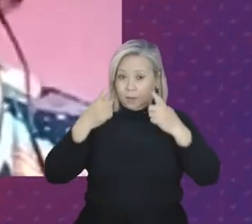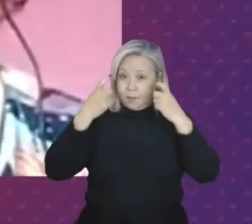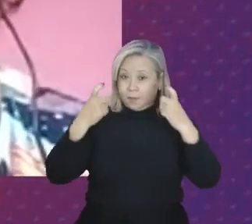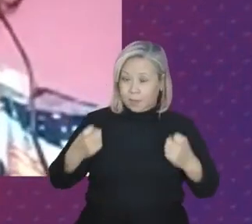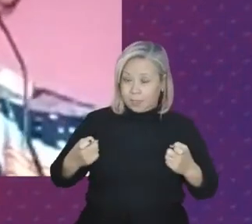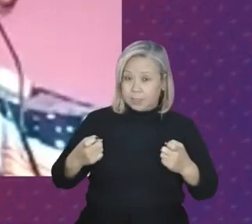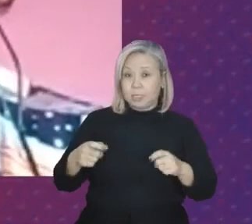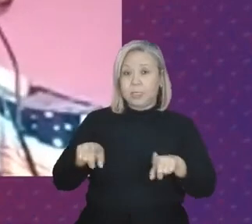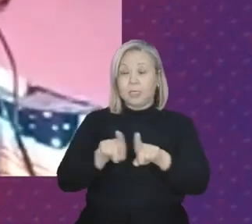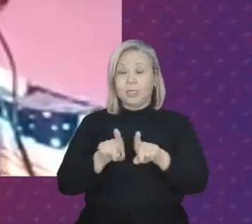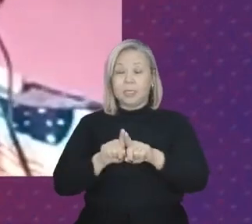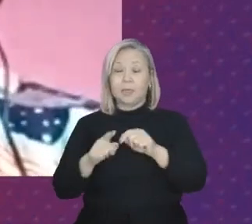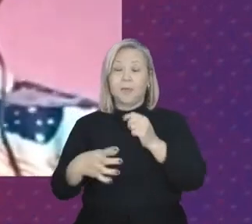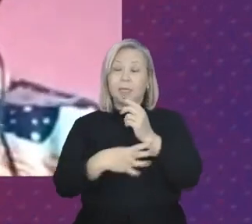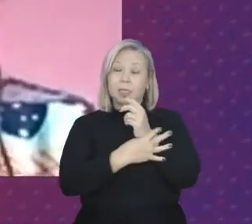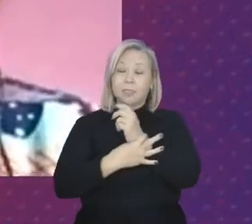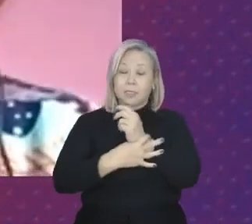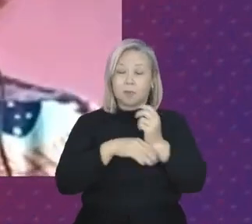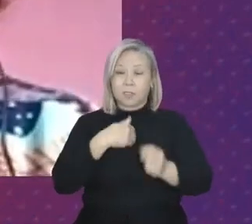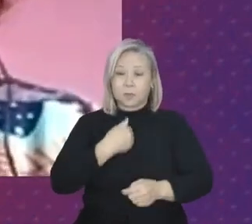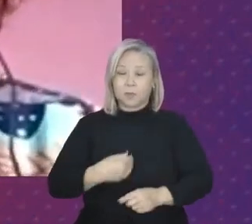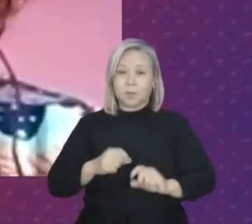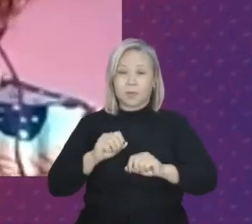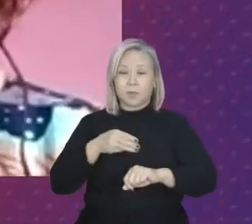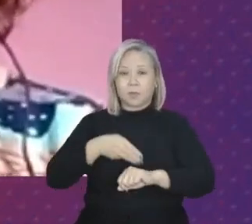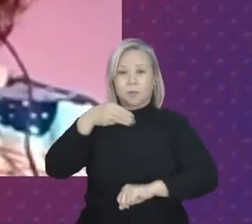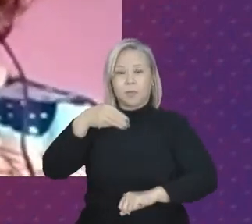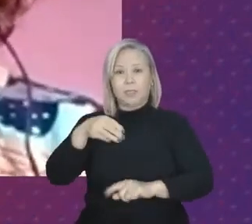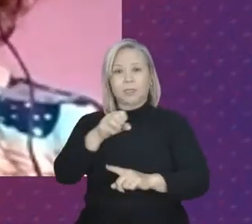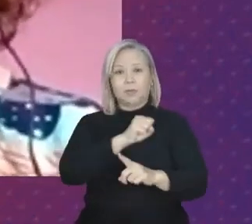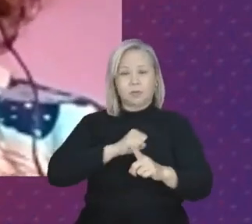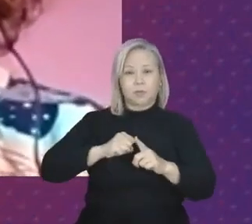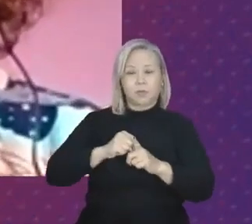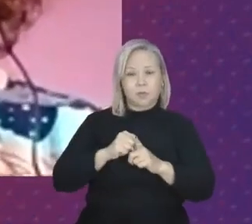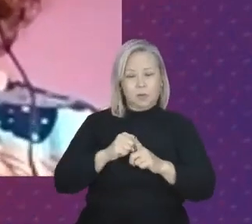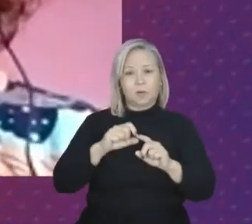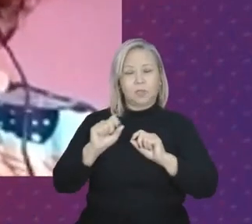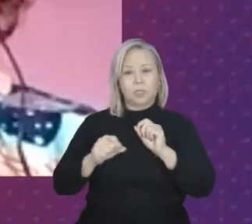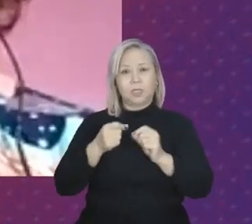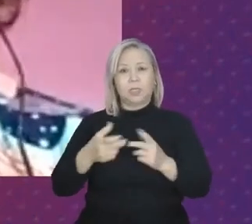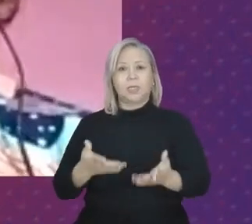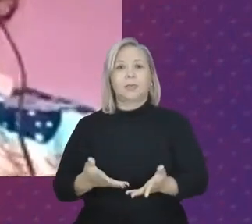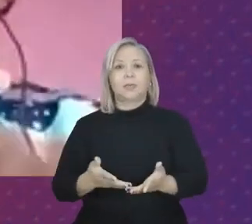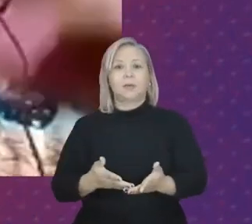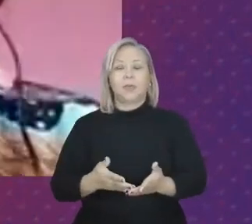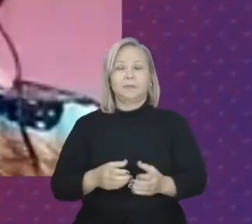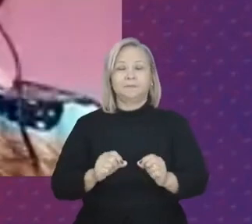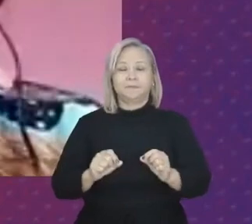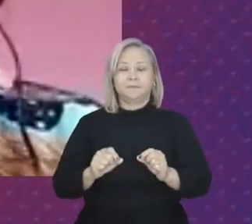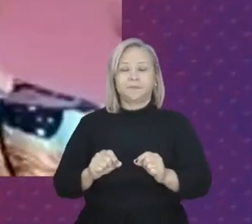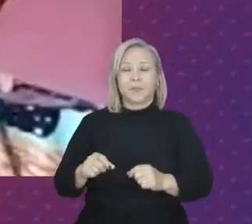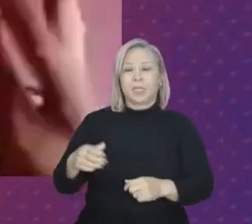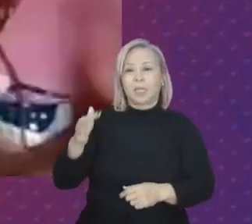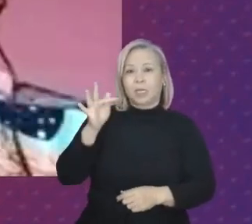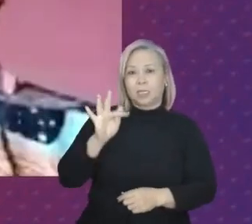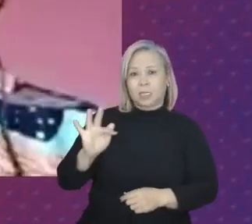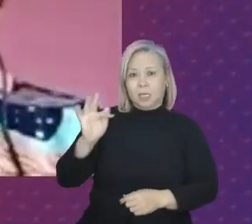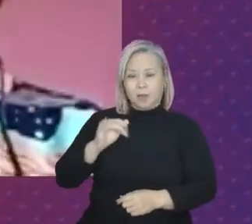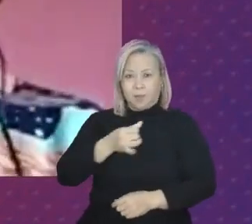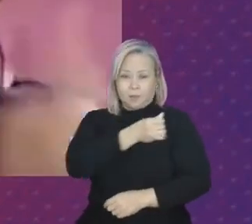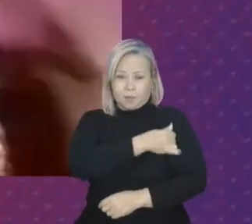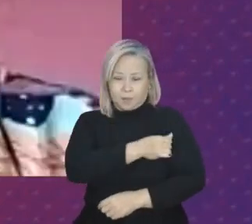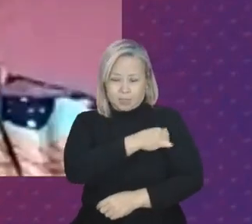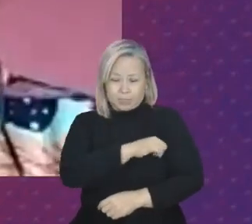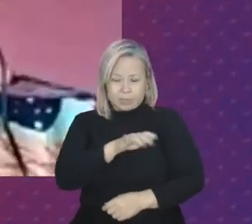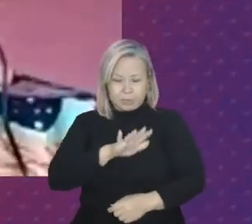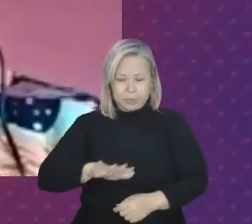sou mestre em Antropologia Social e bacharel em Segurança Pública pela Universidade Federal Fluminense. Então, essa junção desse negócio